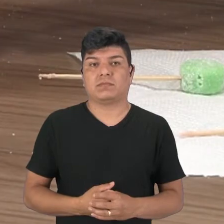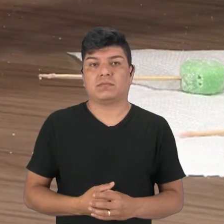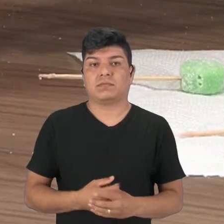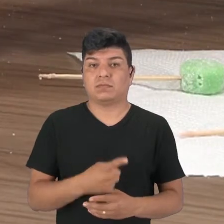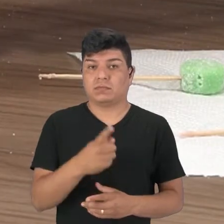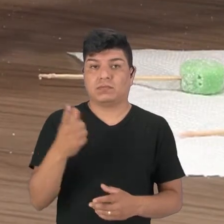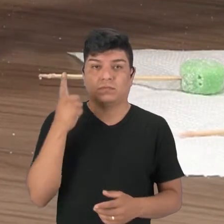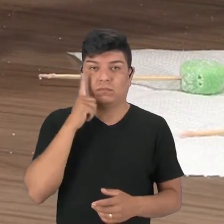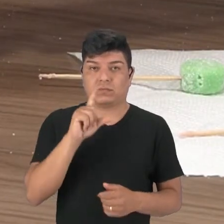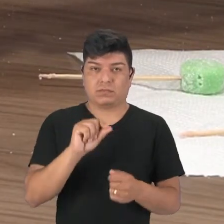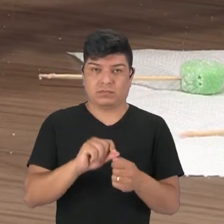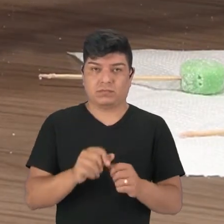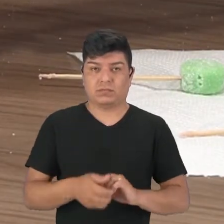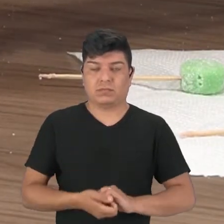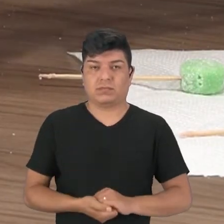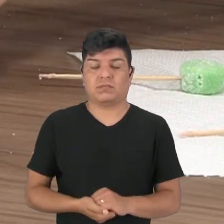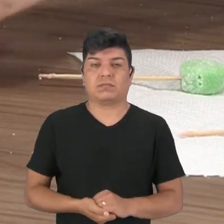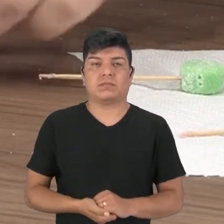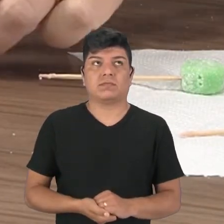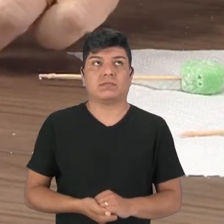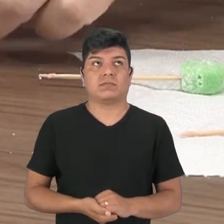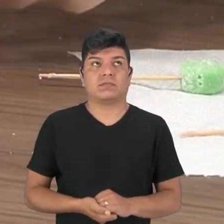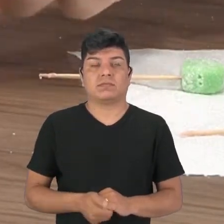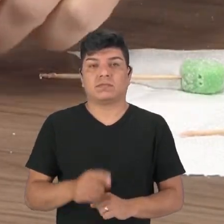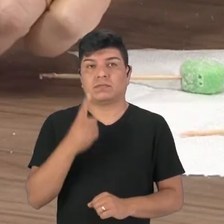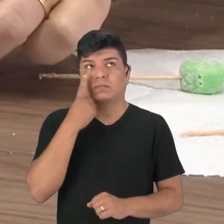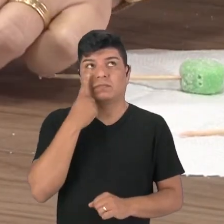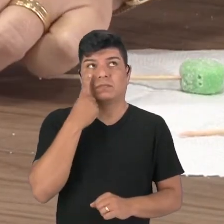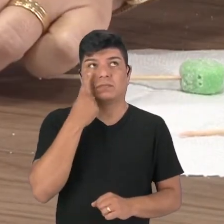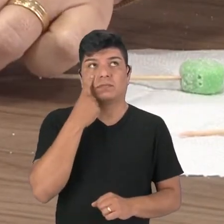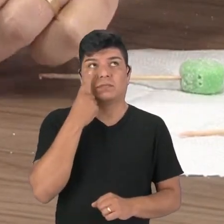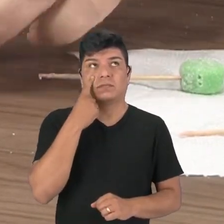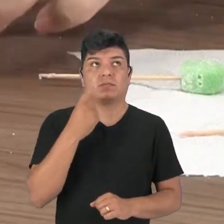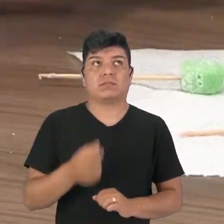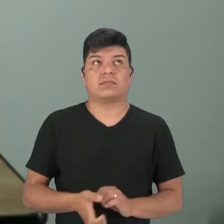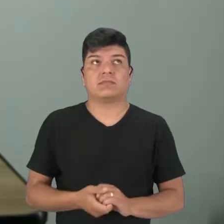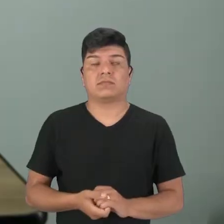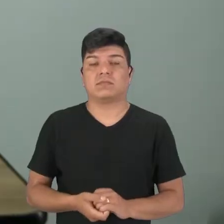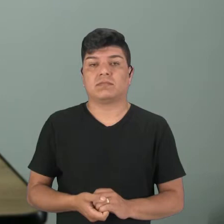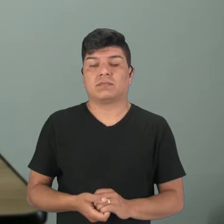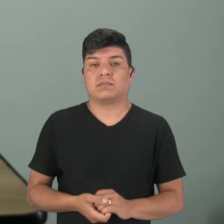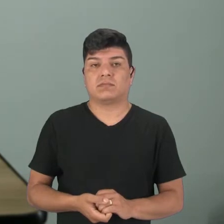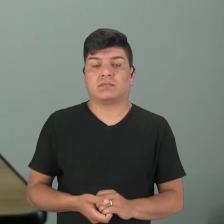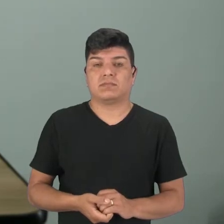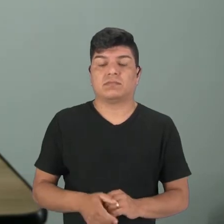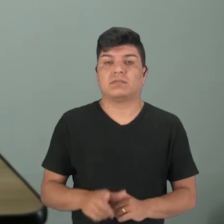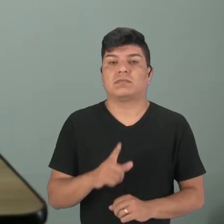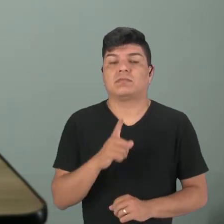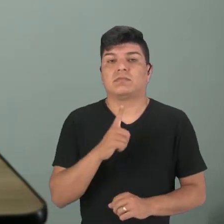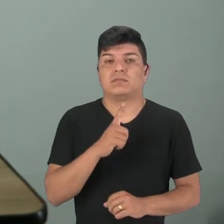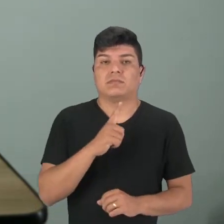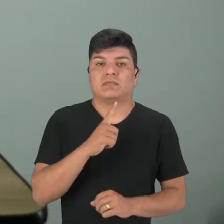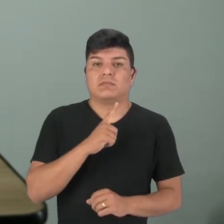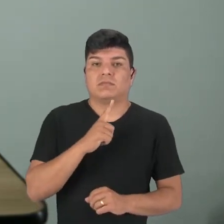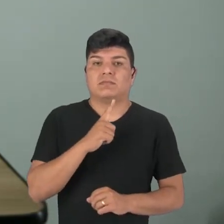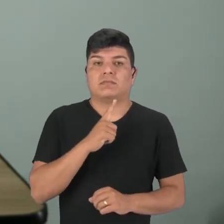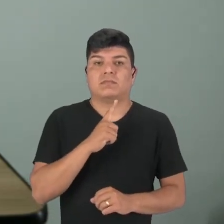para você fazer. Olha só. Aqui nós já temos,